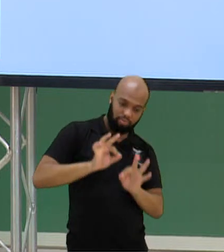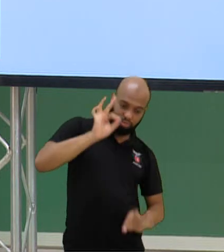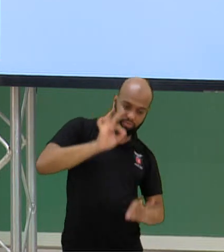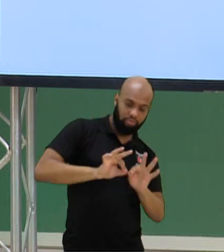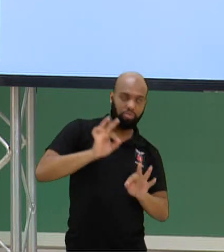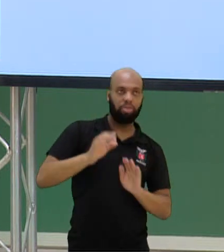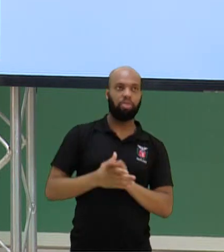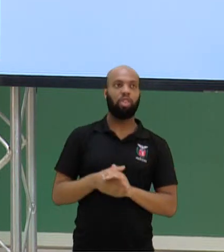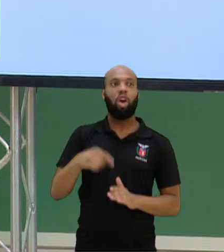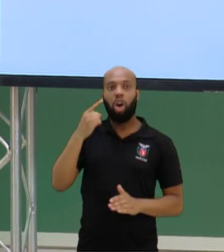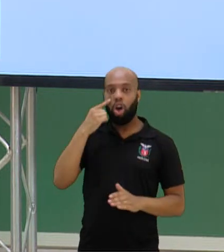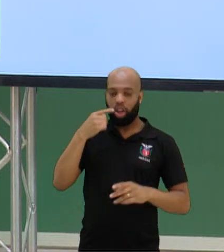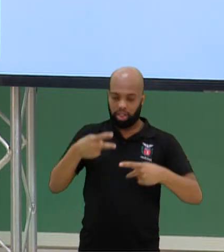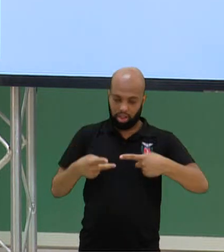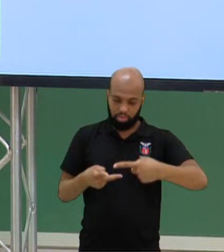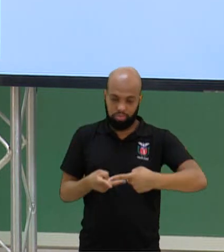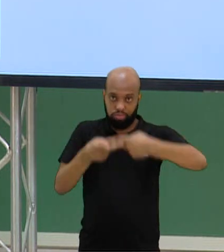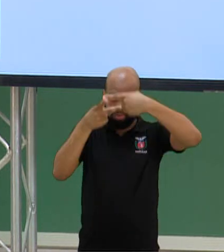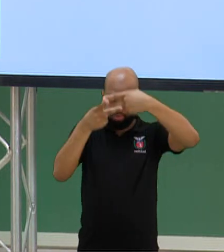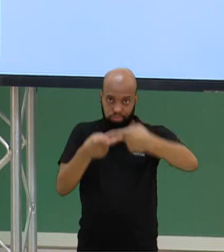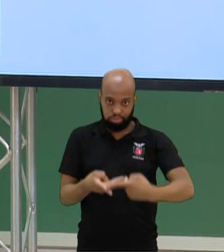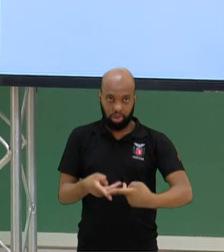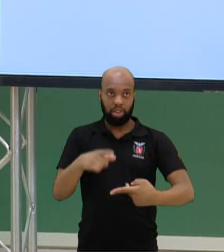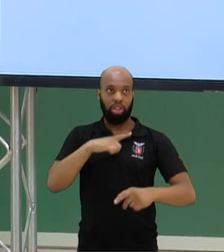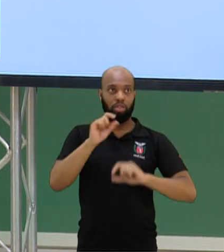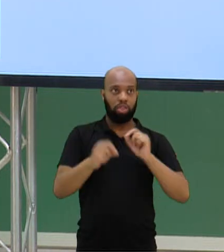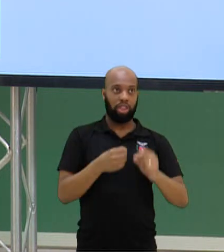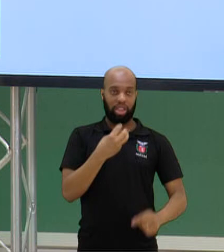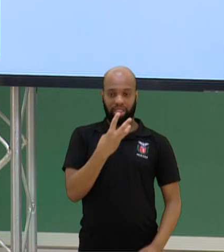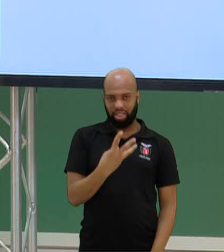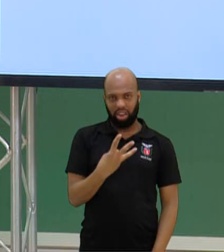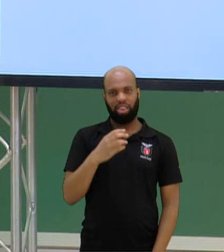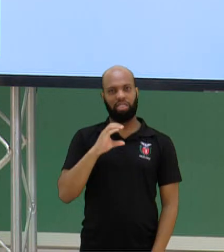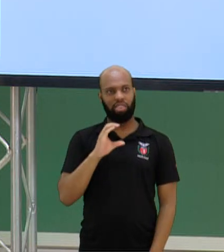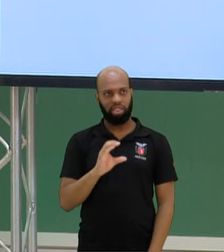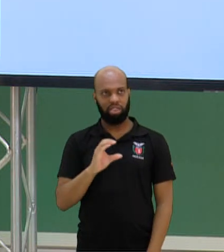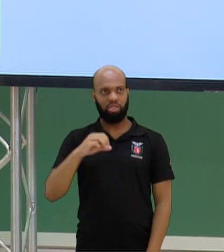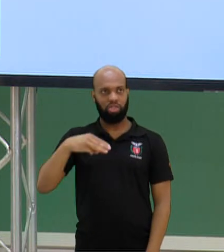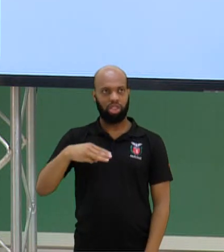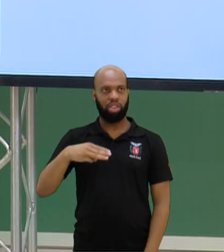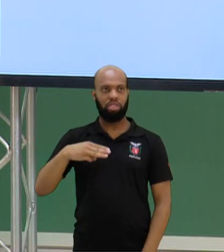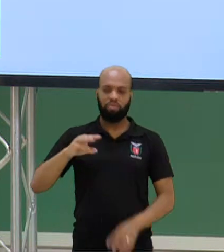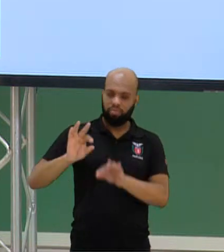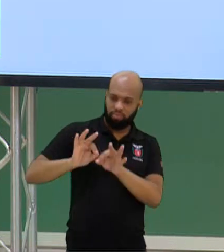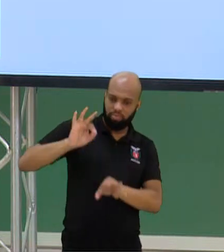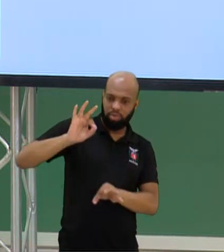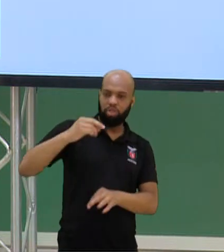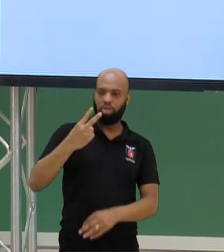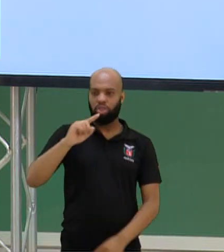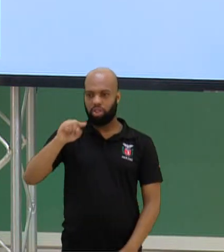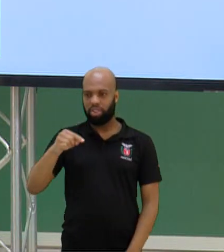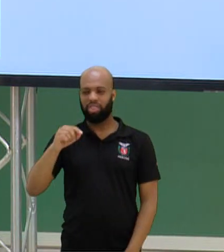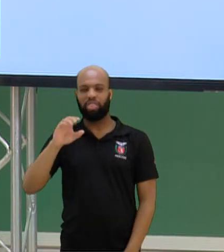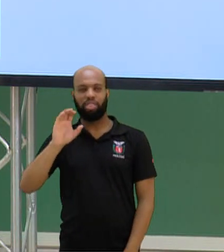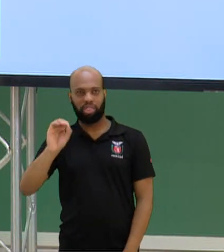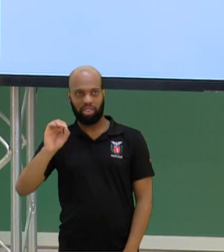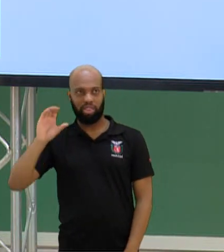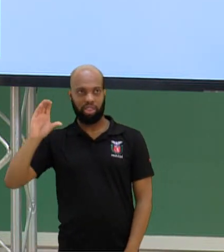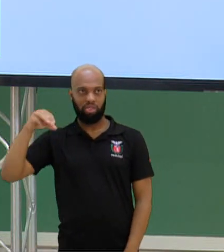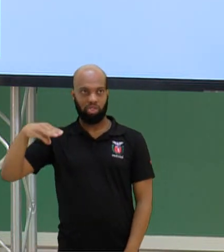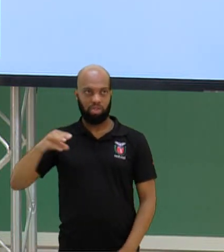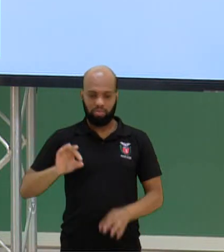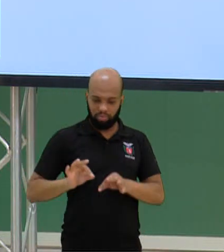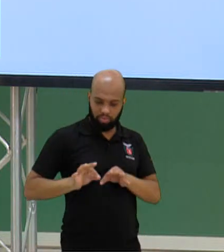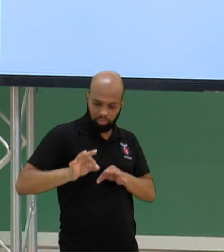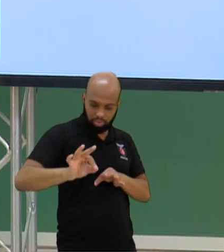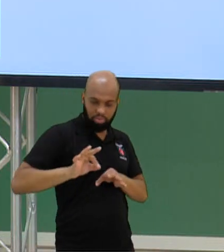ó. 3 centímetros, 1,5 centímetros e 2 centímetros, certo? Então, como que eu vou calcular? Primeiro eu